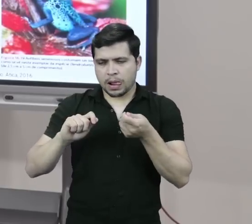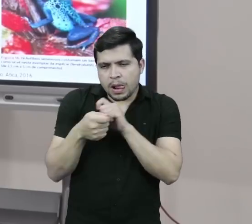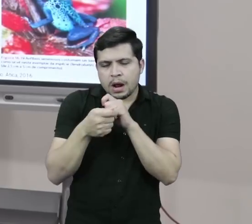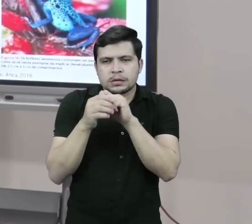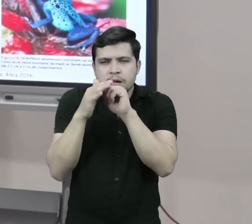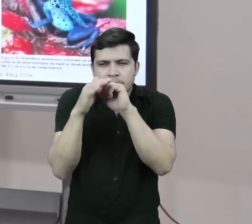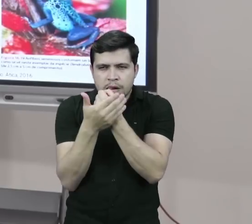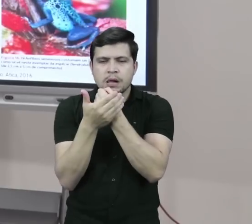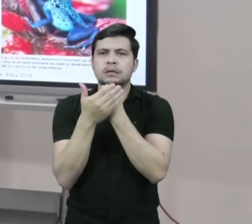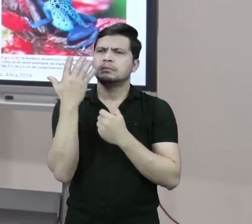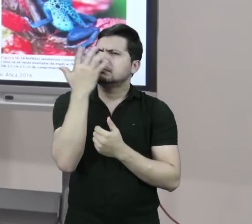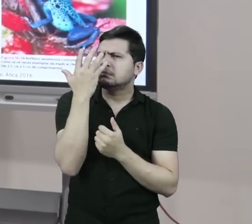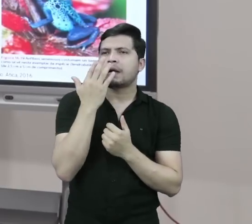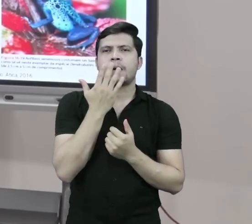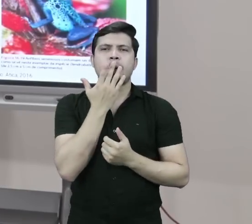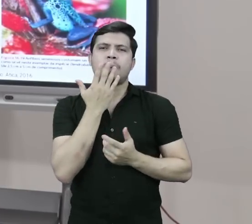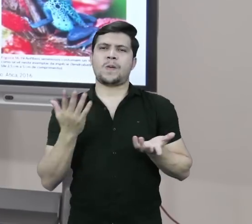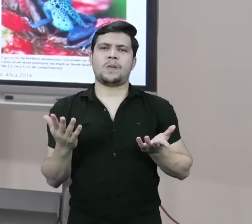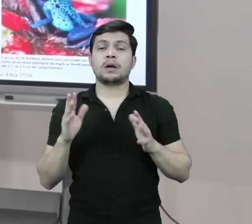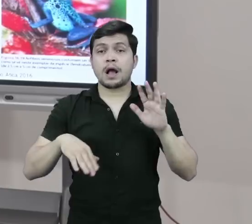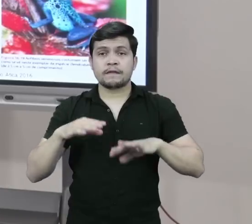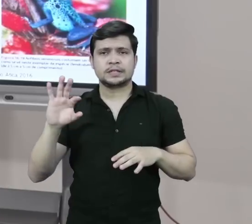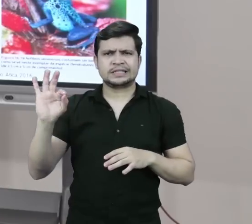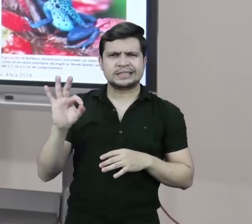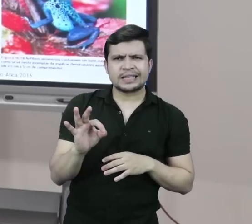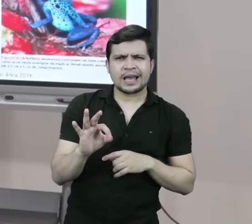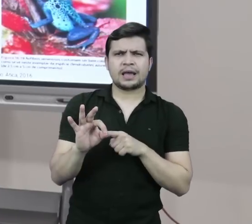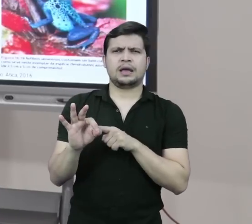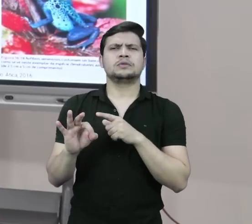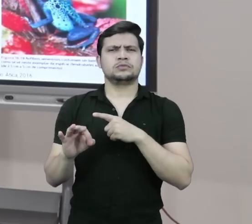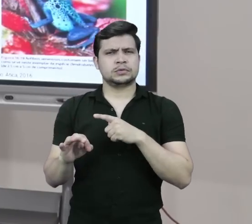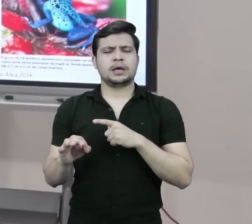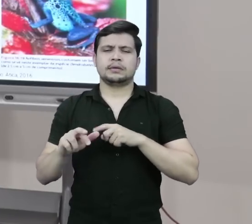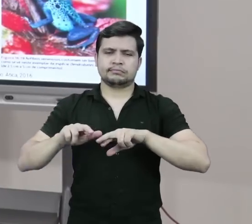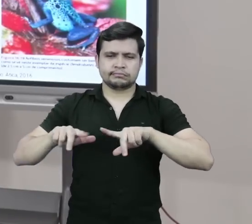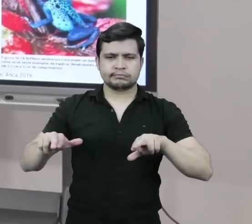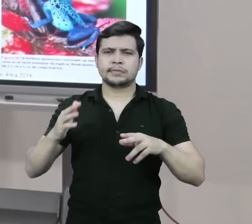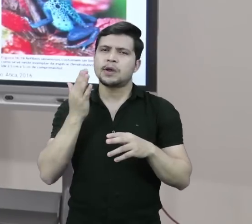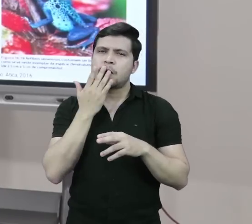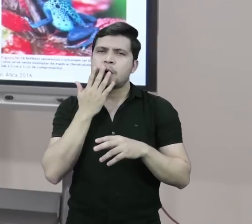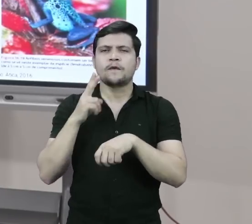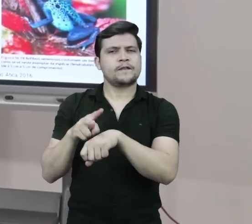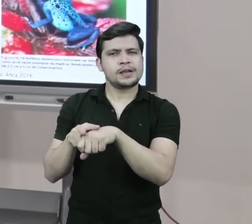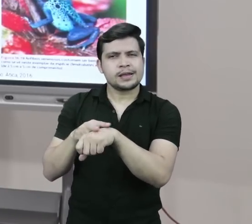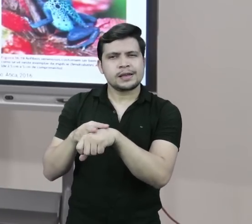insetos, né, que têm a coloração esverdeada para não serem vistos pelos predadores, né?